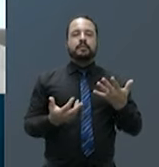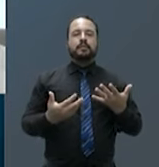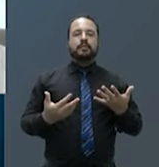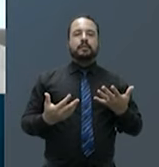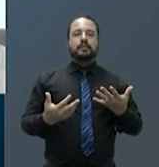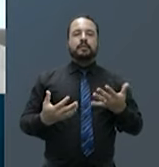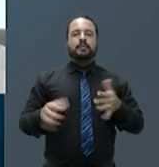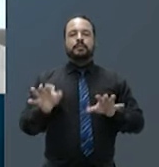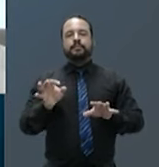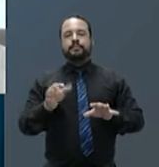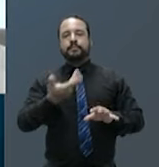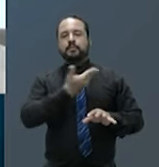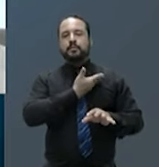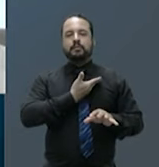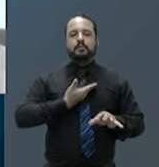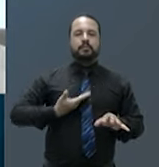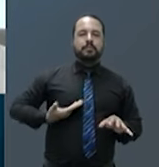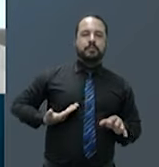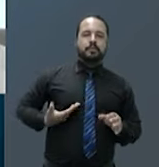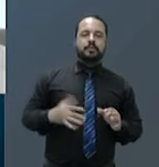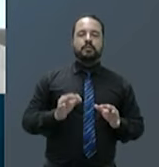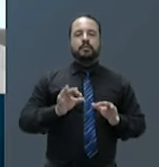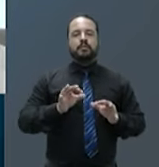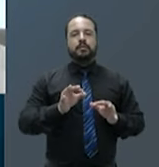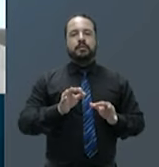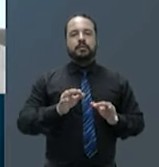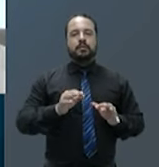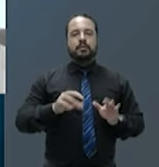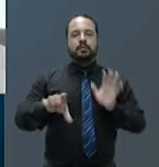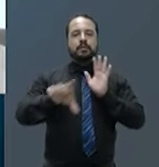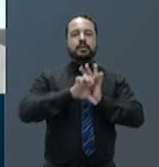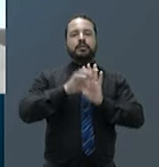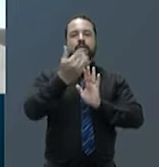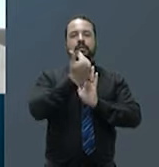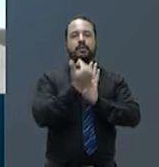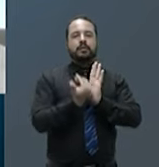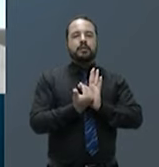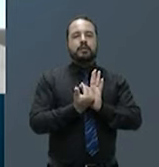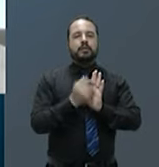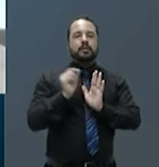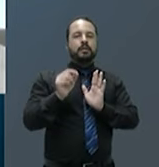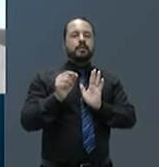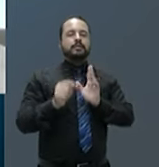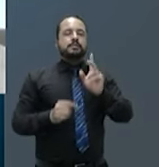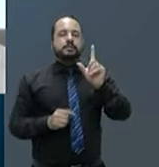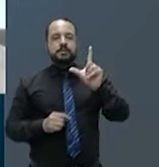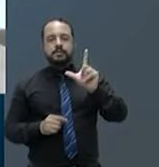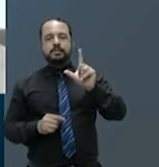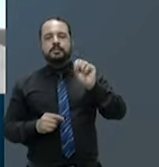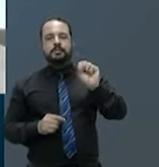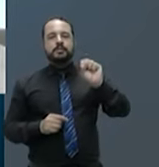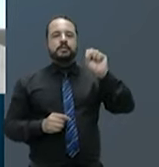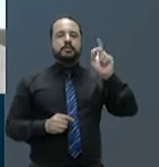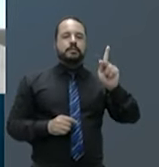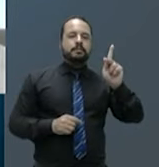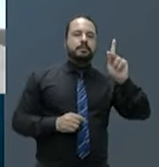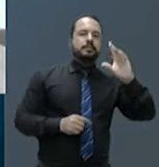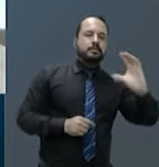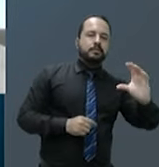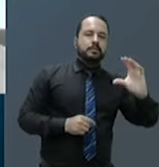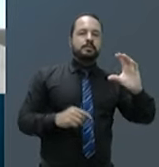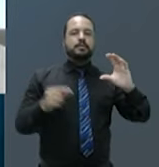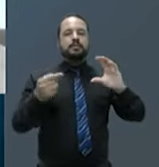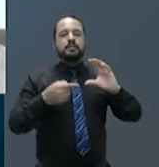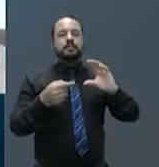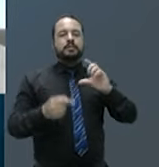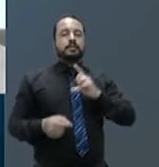termos do último inciso do artigo 963 do CPC. Agora, afora essas questões que são,